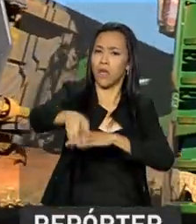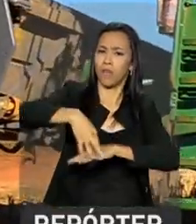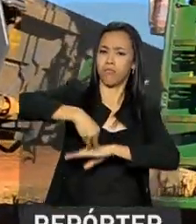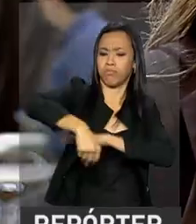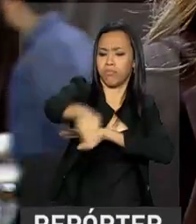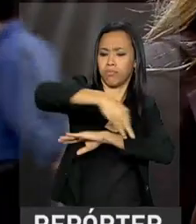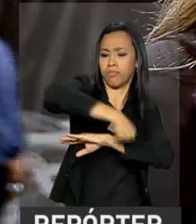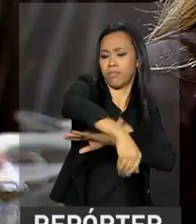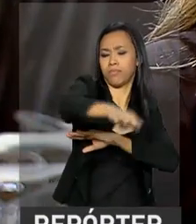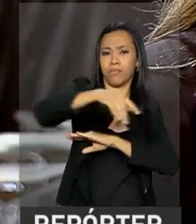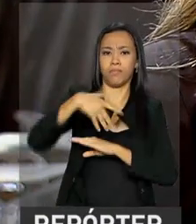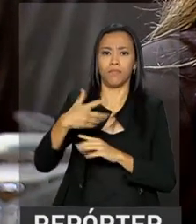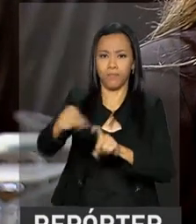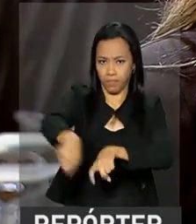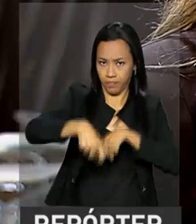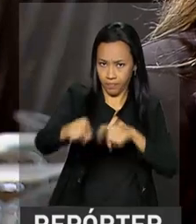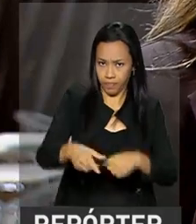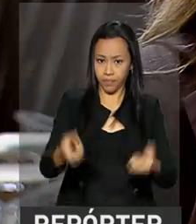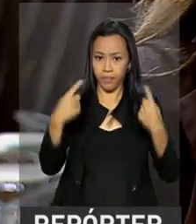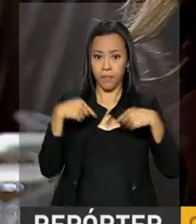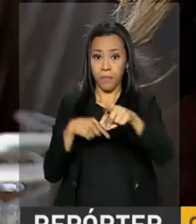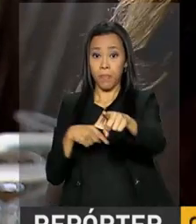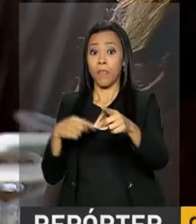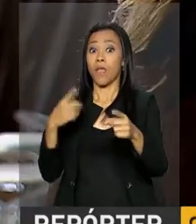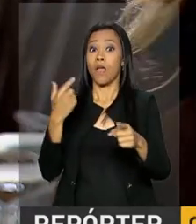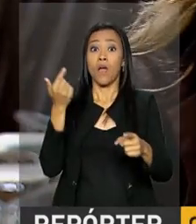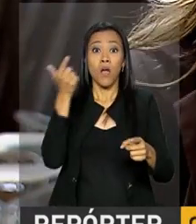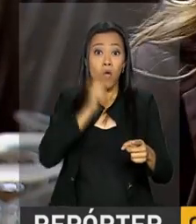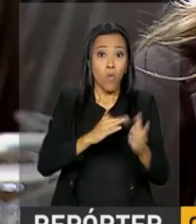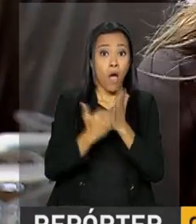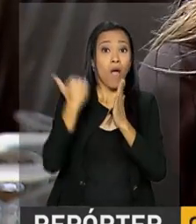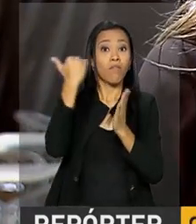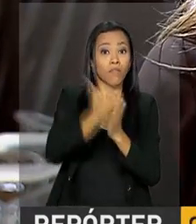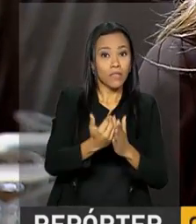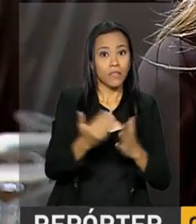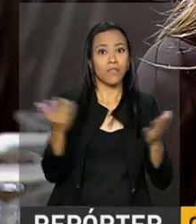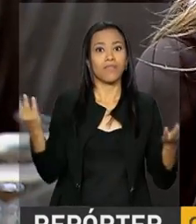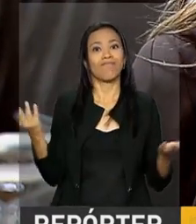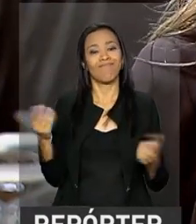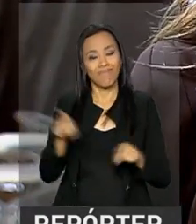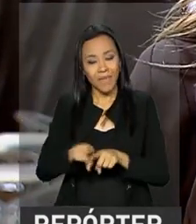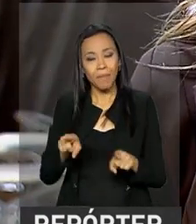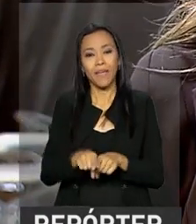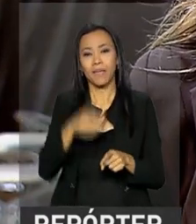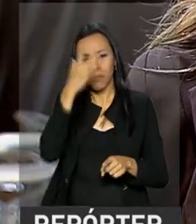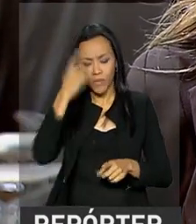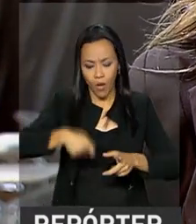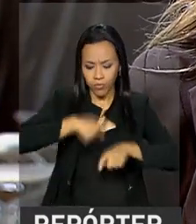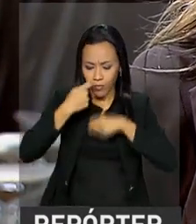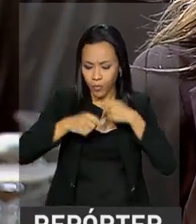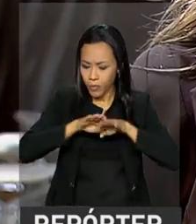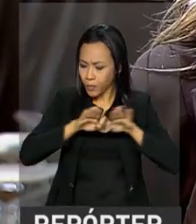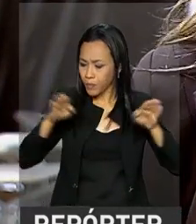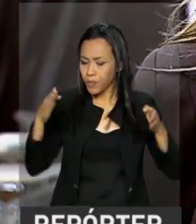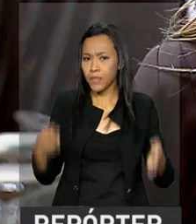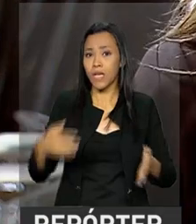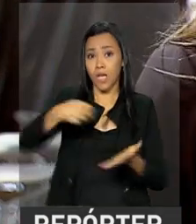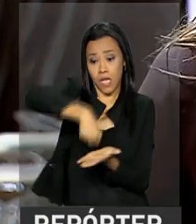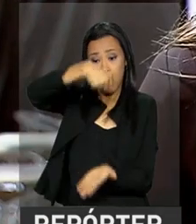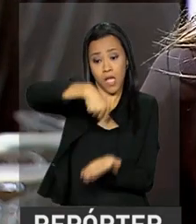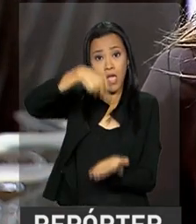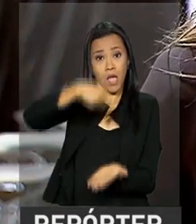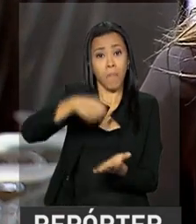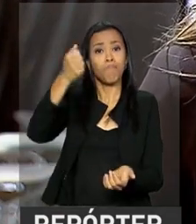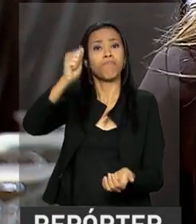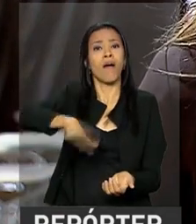sustentável o avanço da produtividade vai do campo a mesa dos brasileiros temos hoje uma das cestas básicas